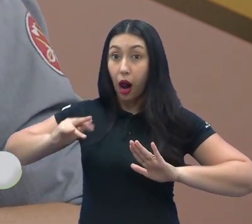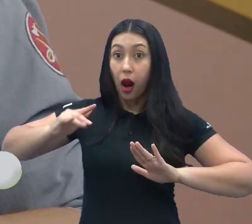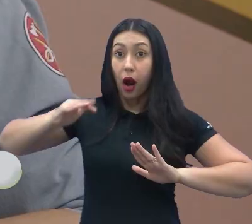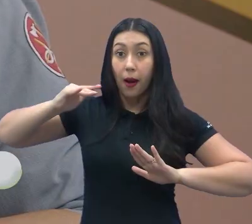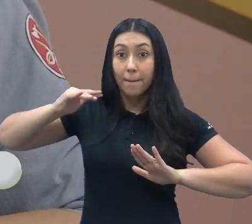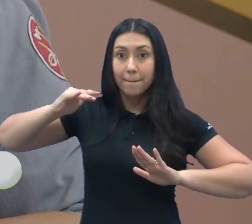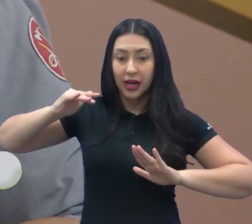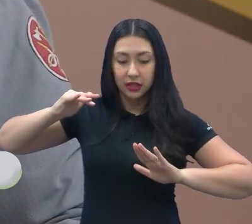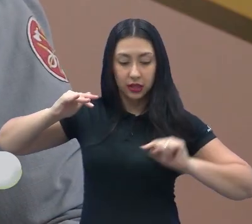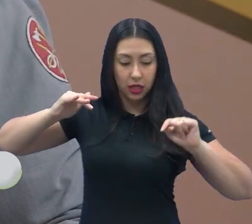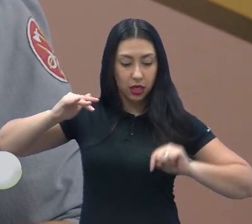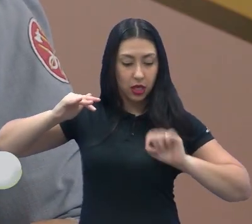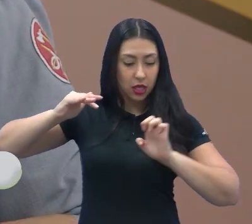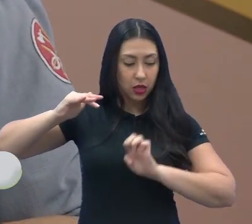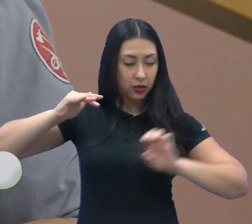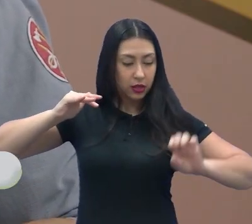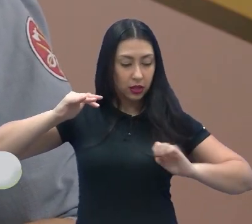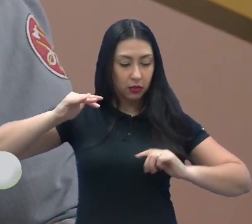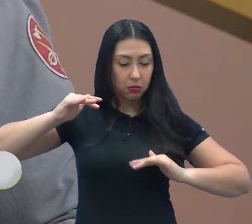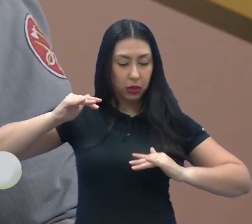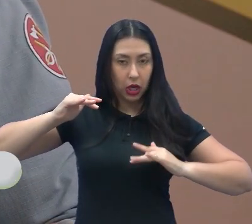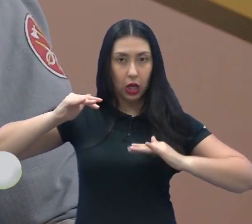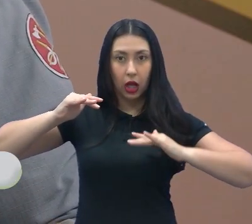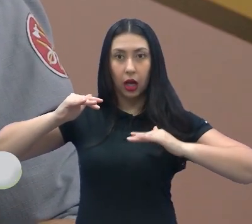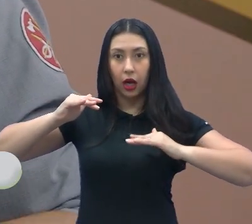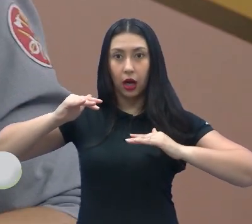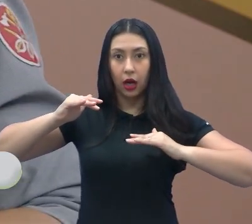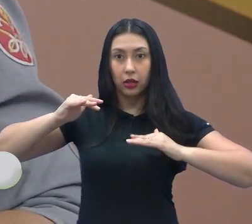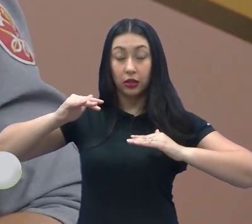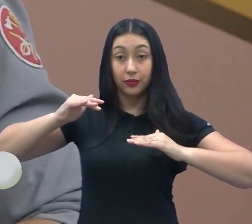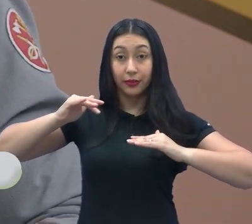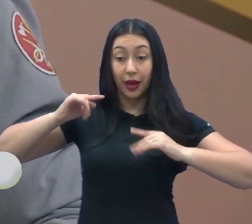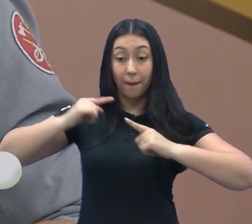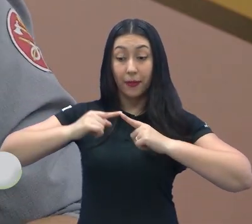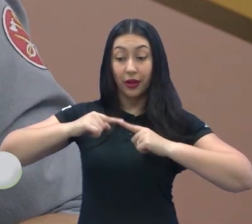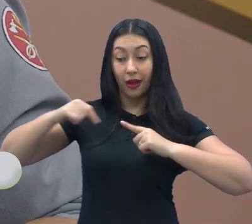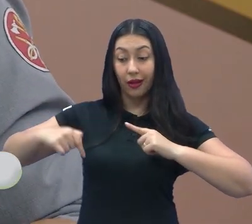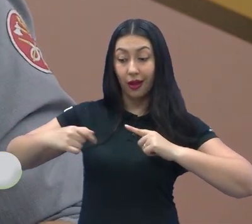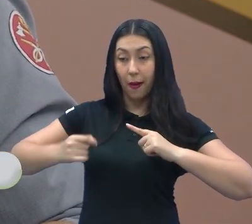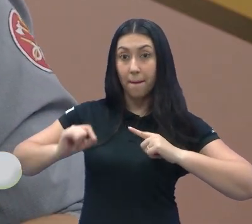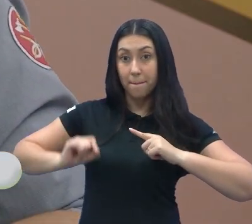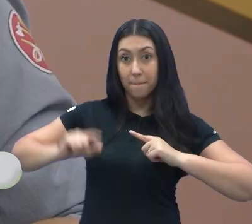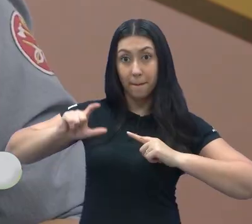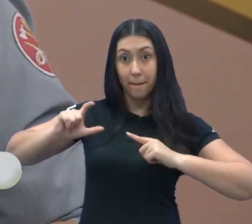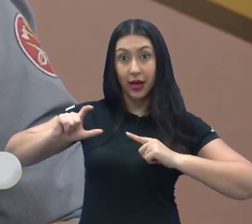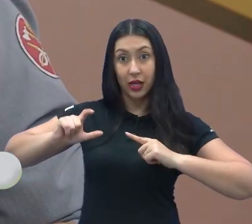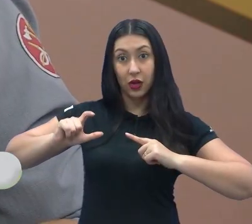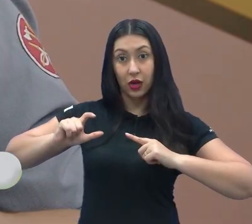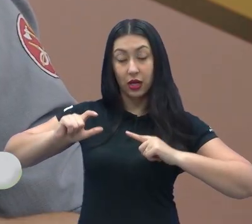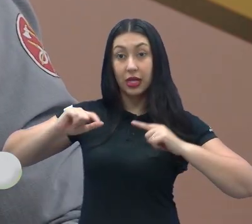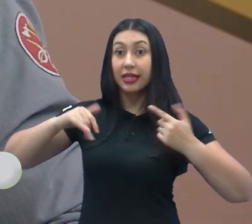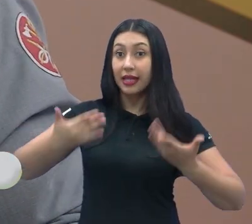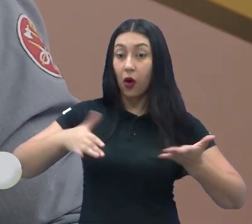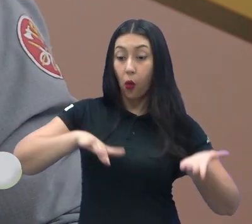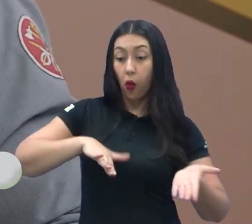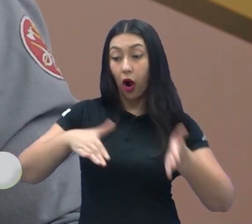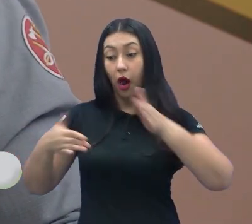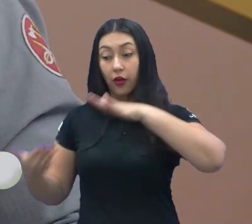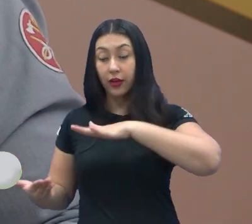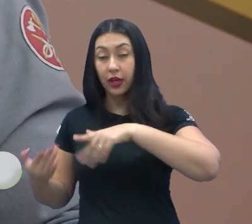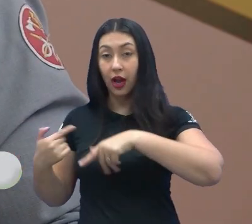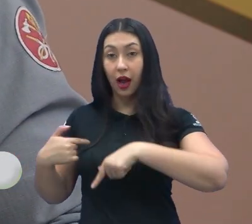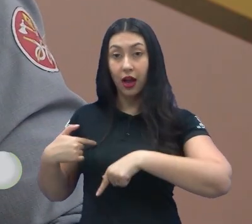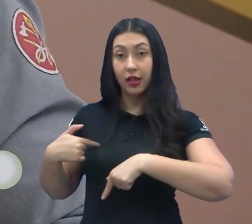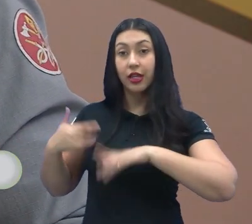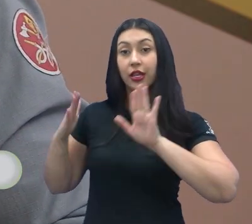mais água porque é a via aérea onde está maior. Então vira do lado direito porque o pulmão do lado esquerdo, ele está